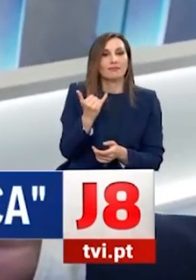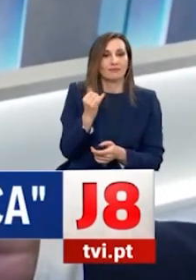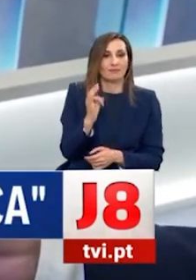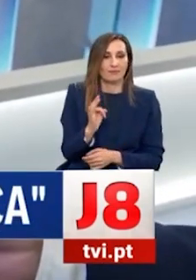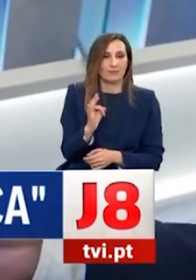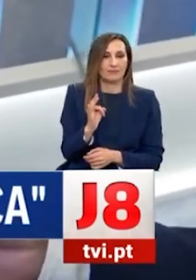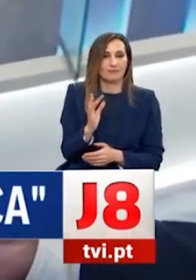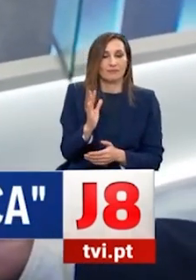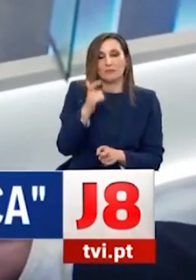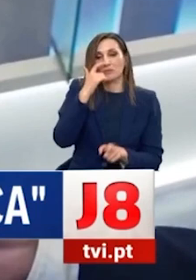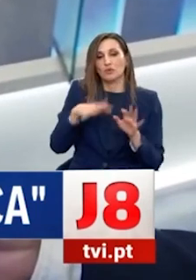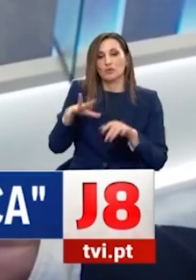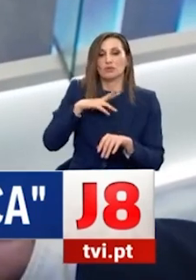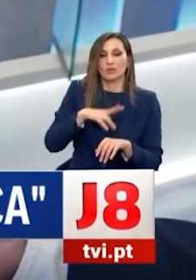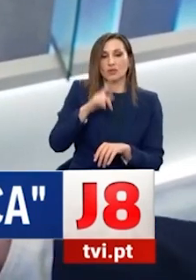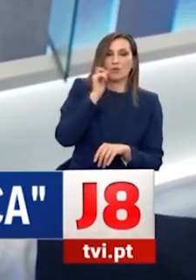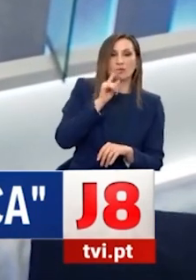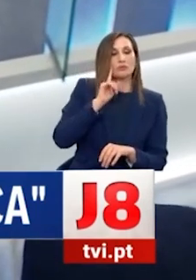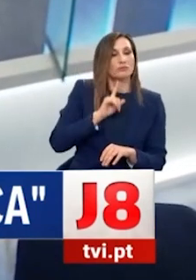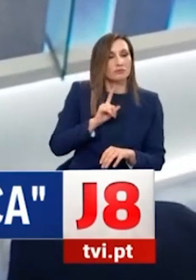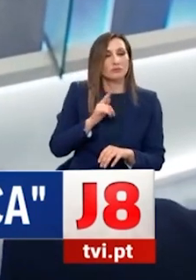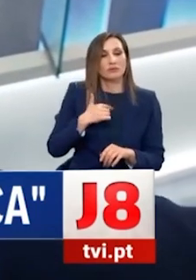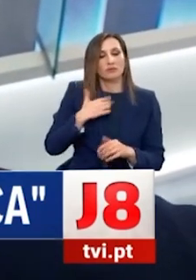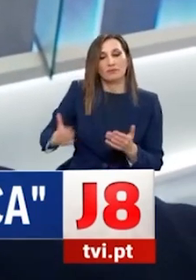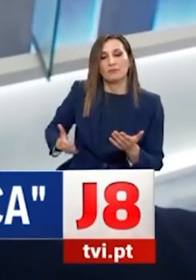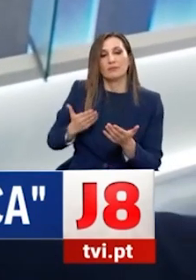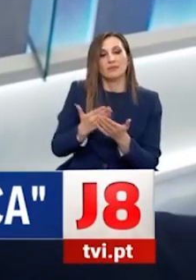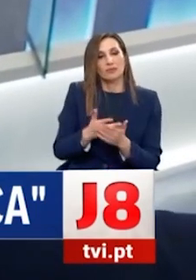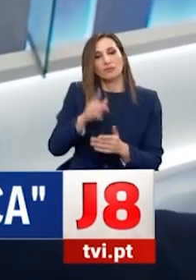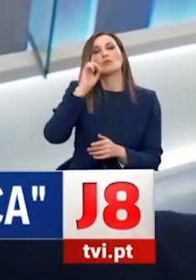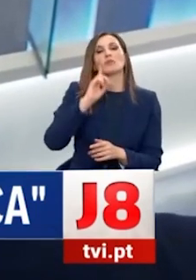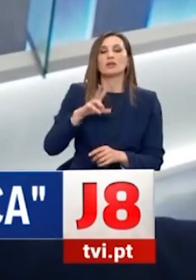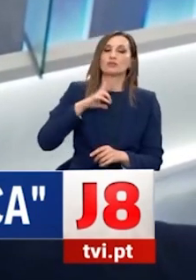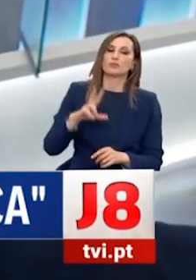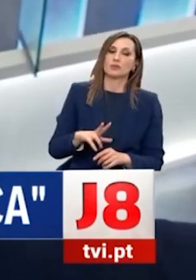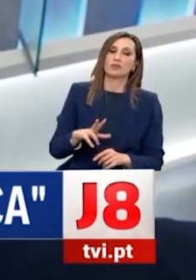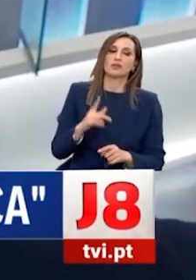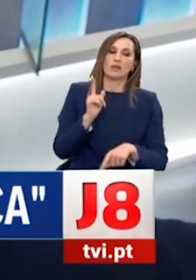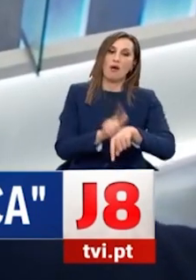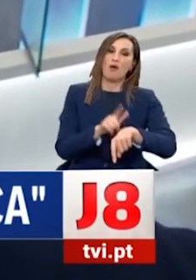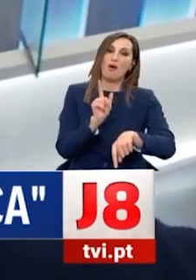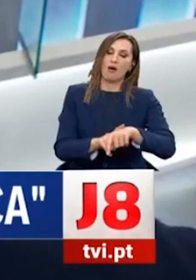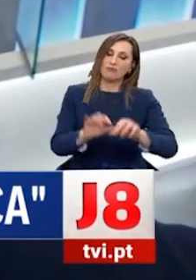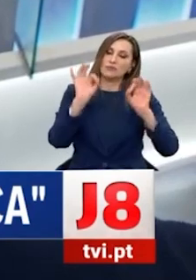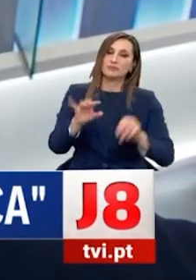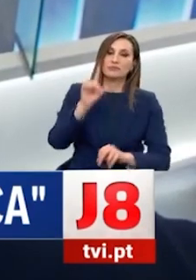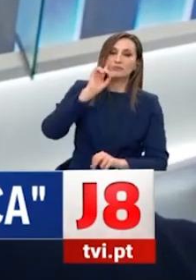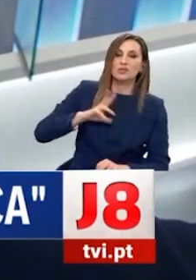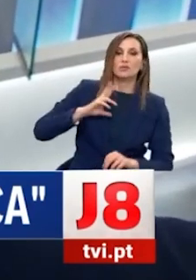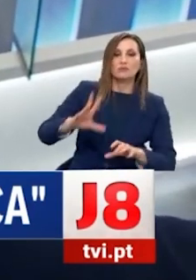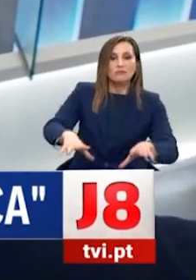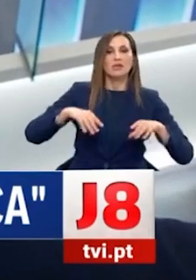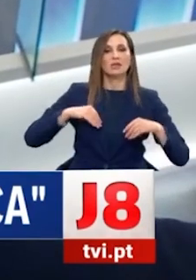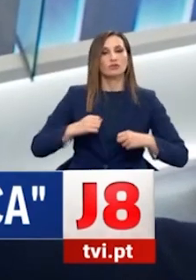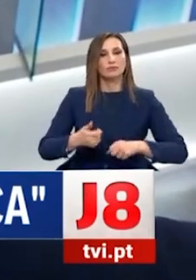dia 24. Os portugueses e as portuguesas. Eu te candidato-me também pelas mulheres portuguesas, porque chegou a hora de nós, mulheres portuguesas,